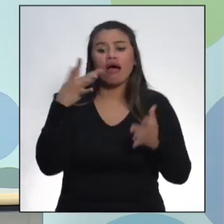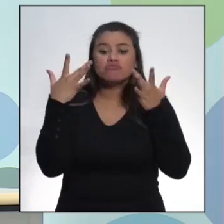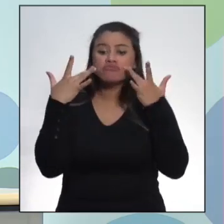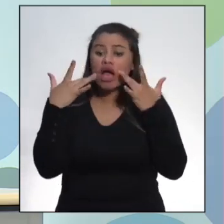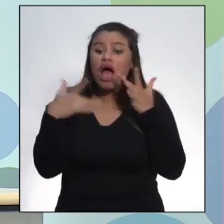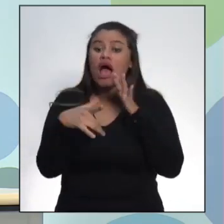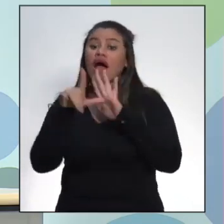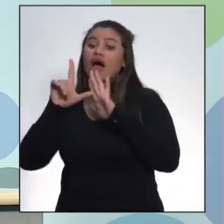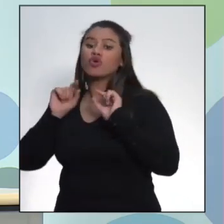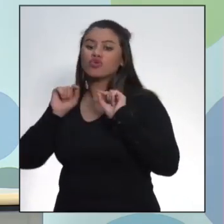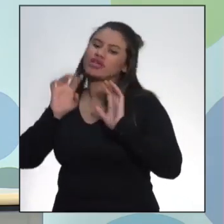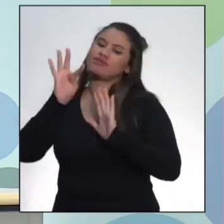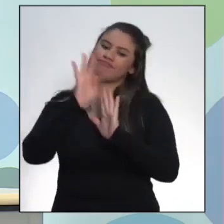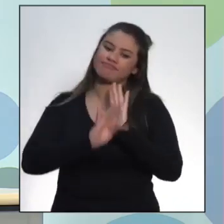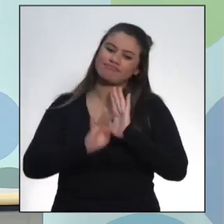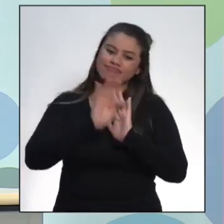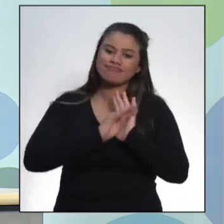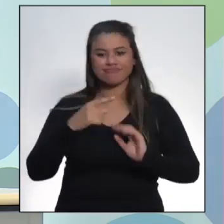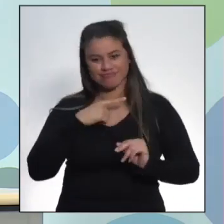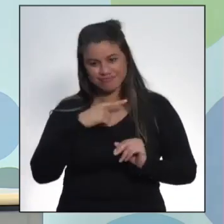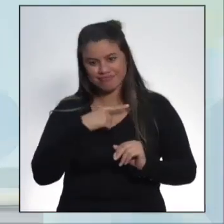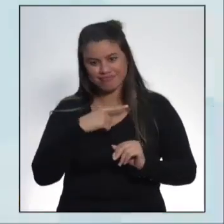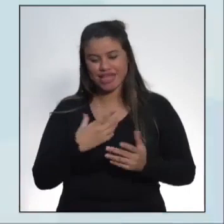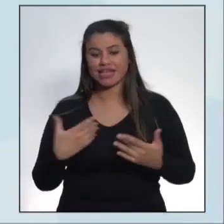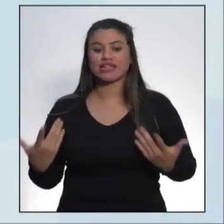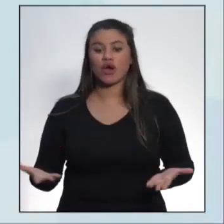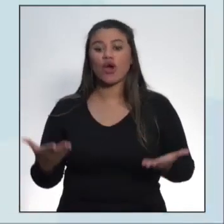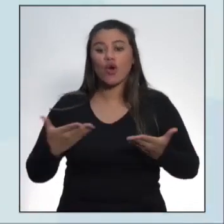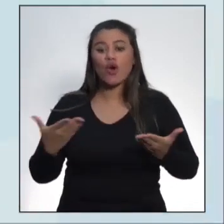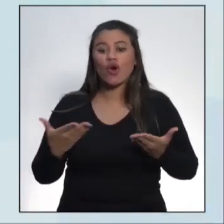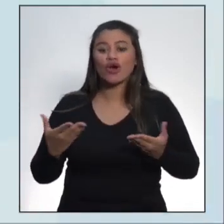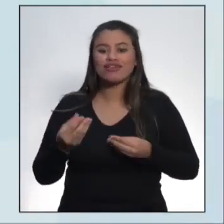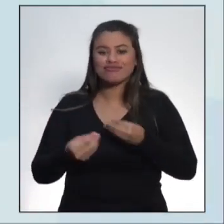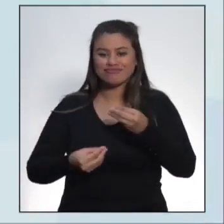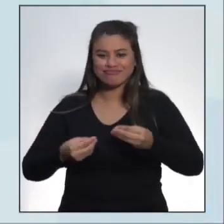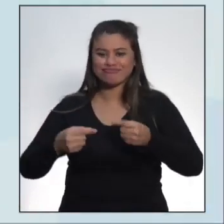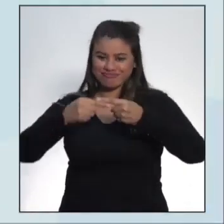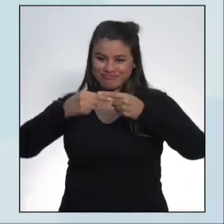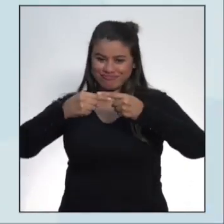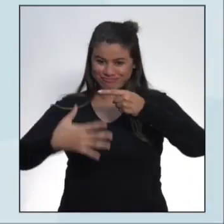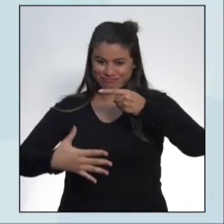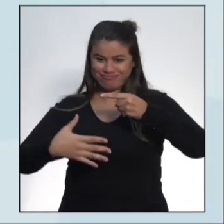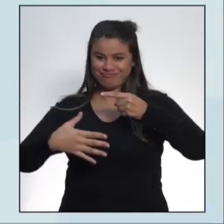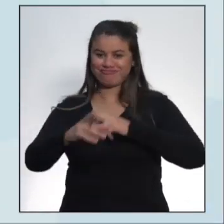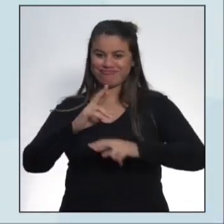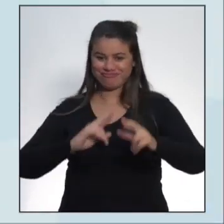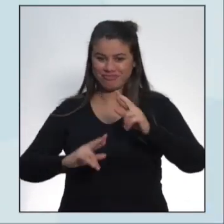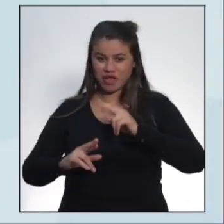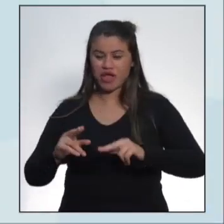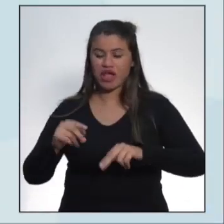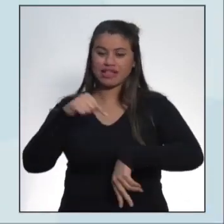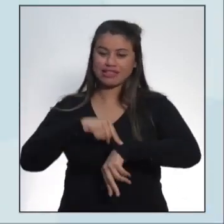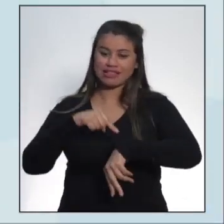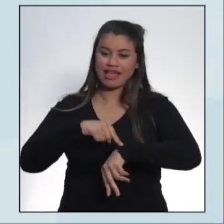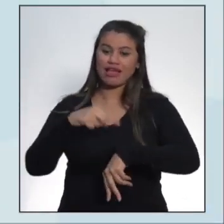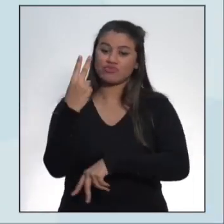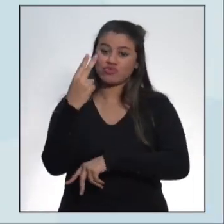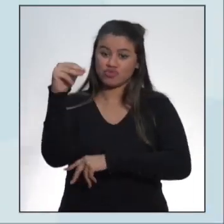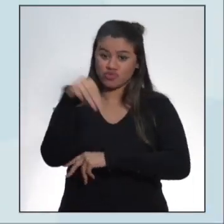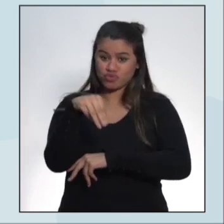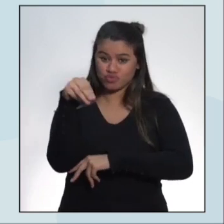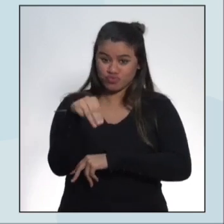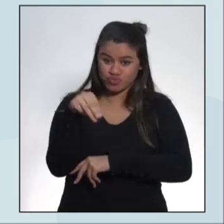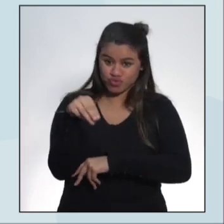também. Então, para início de conversa, vamos para o chat. Eu quero que você responda para nós. Vou dar para vocês 2 minutinhos para